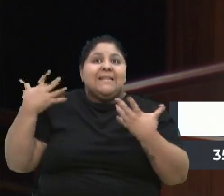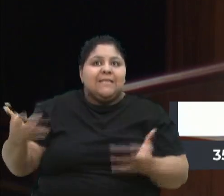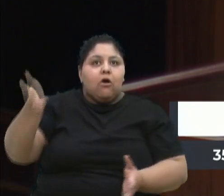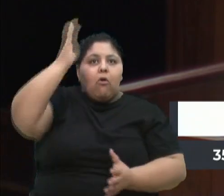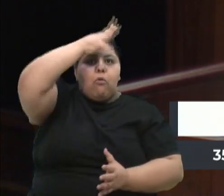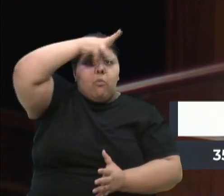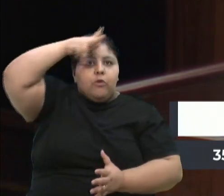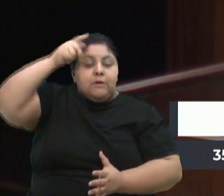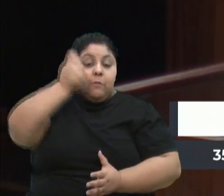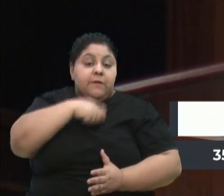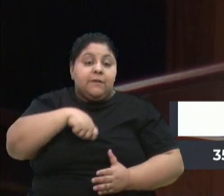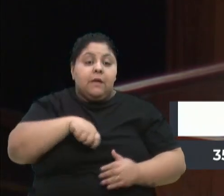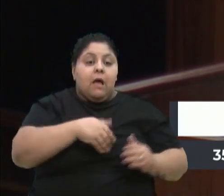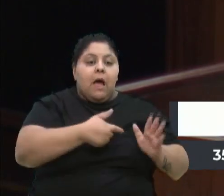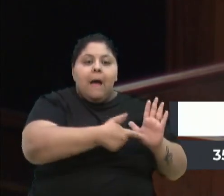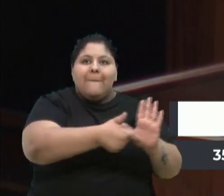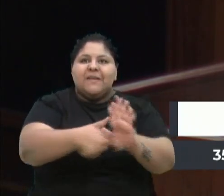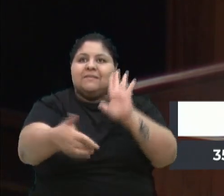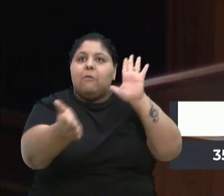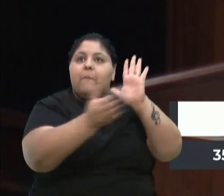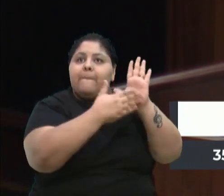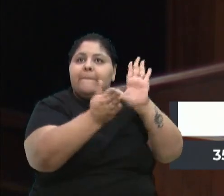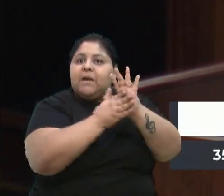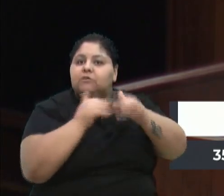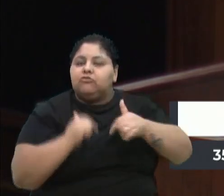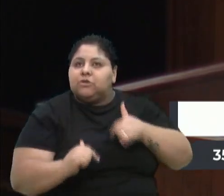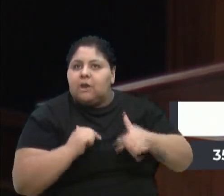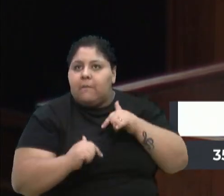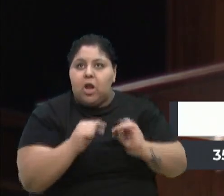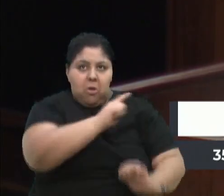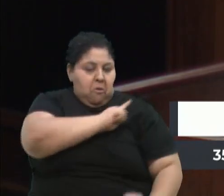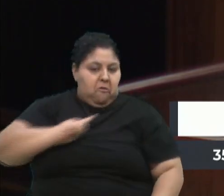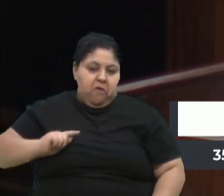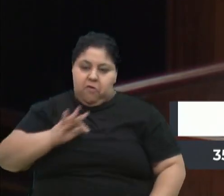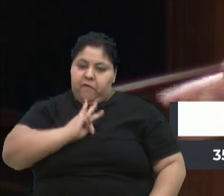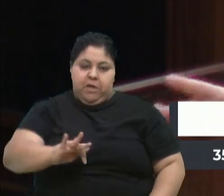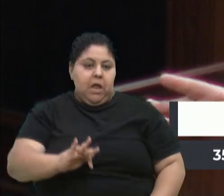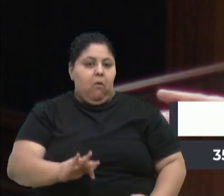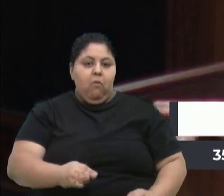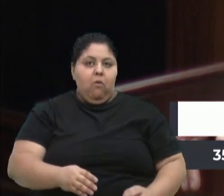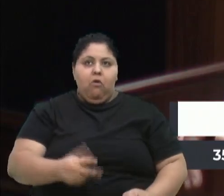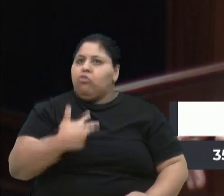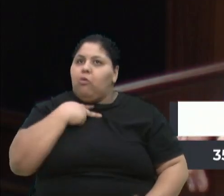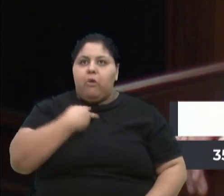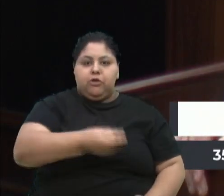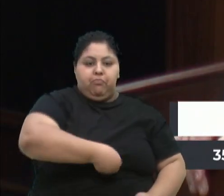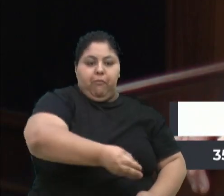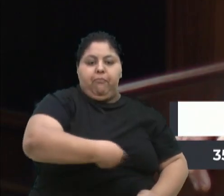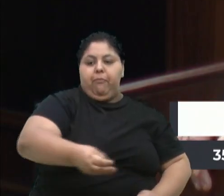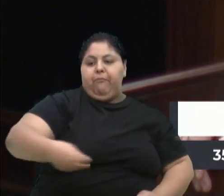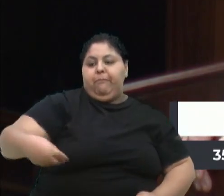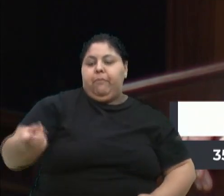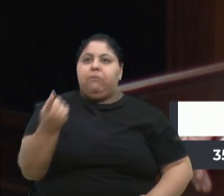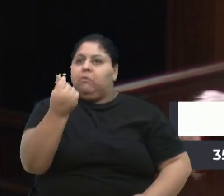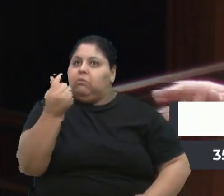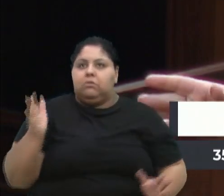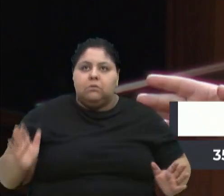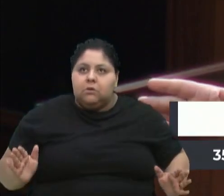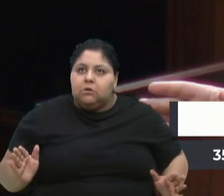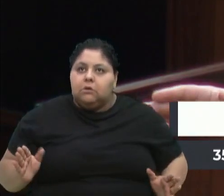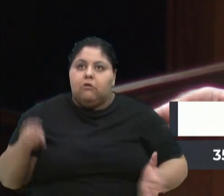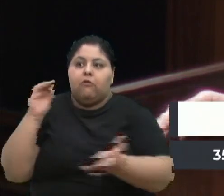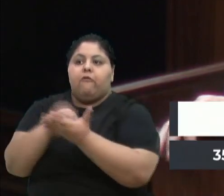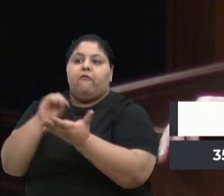plano de trabalho. O governo federal não tem que esbanjar dinheiro, jogar dinheiro nos municípios, não apresentar plano de trabalho. Então, cadê